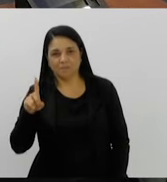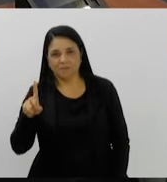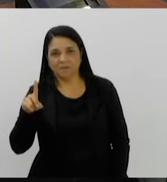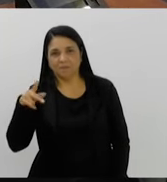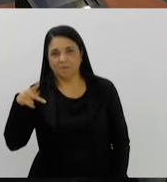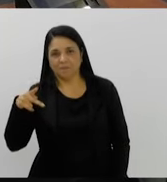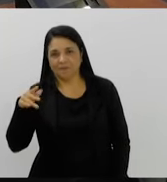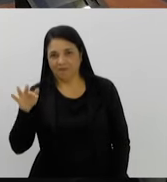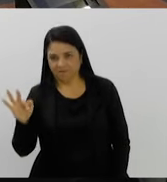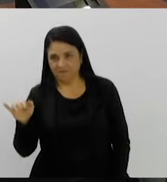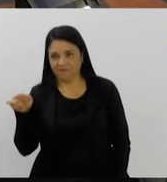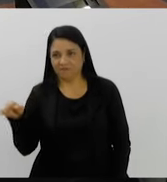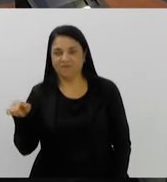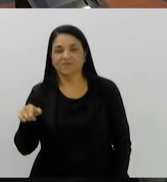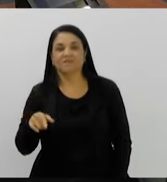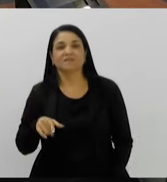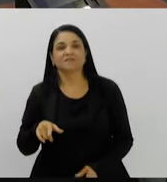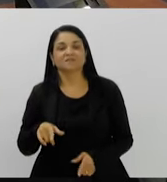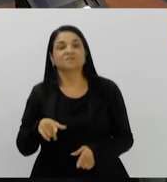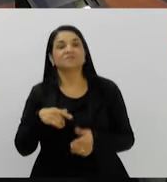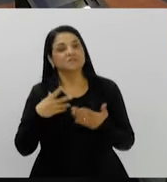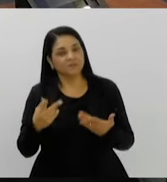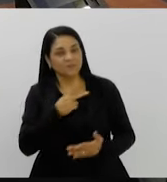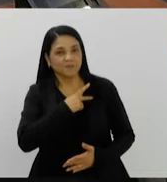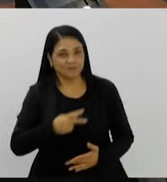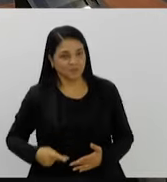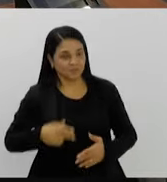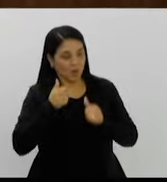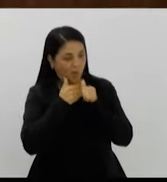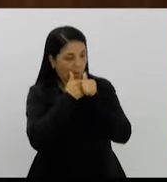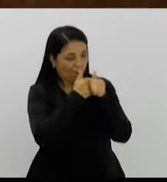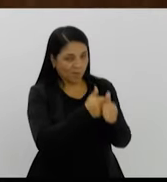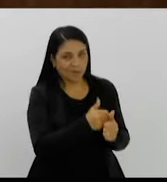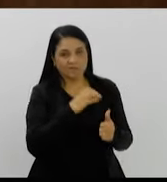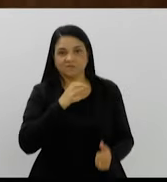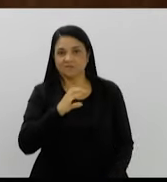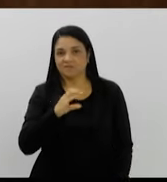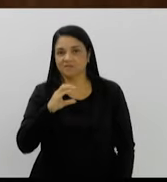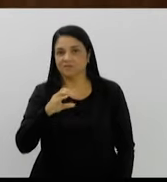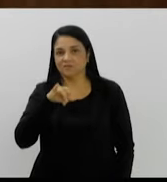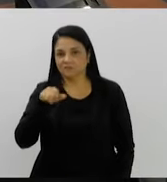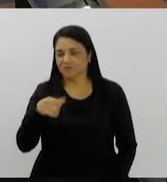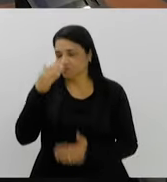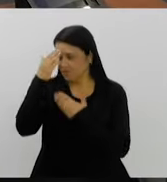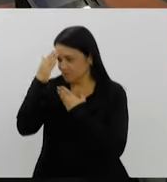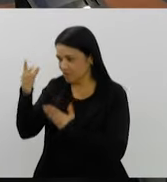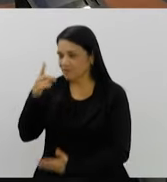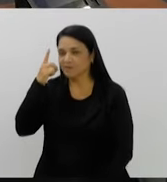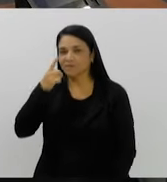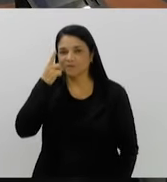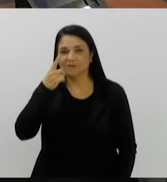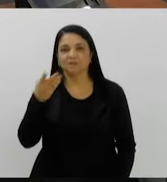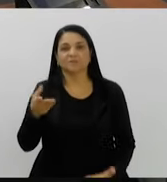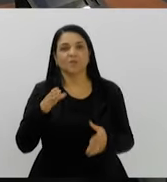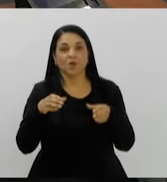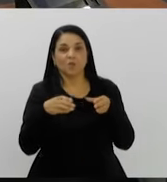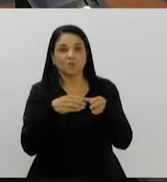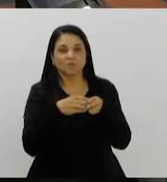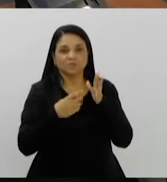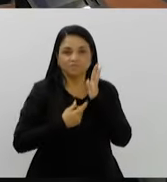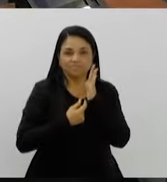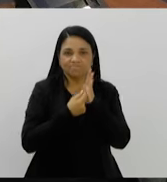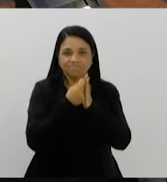dpf senhor presidente Acompanho a ccj Obrigado Deputado Gualberto pela comissão de